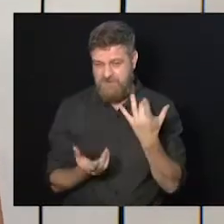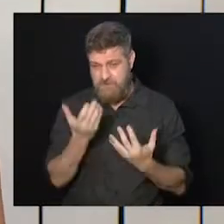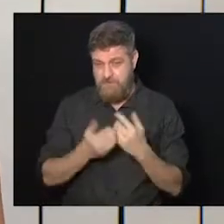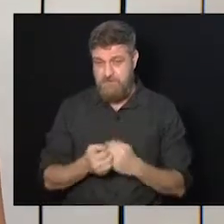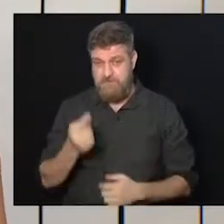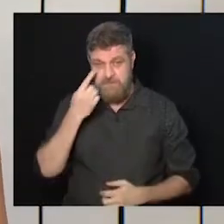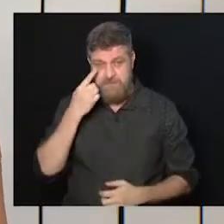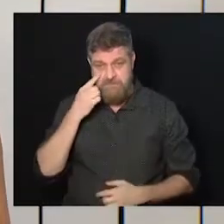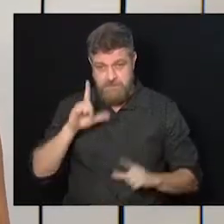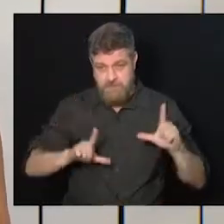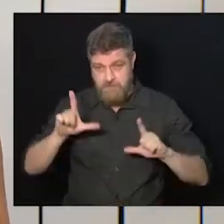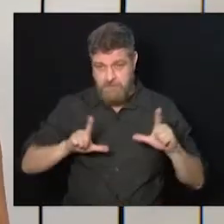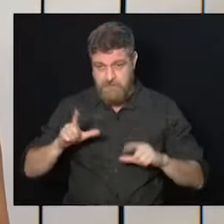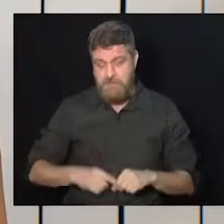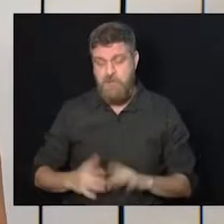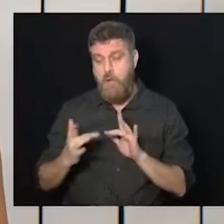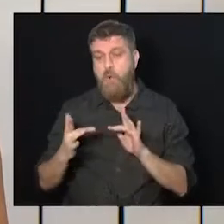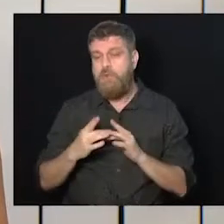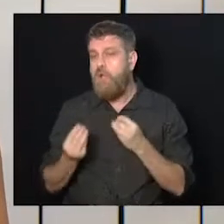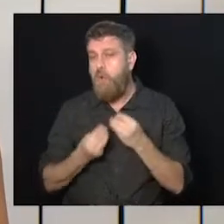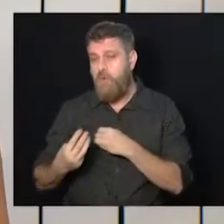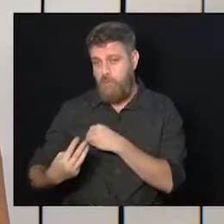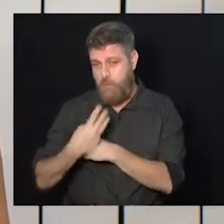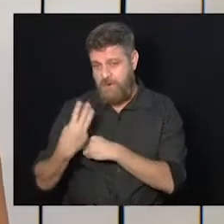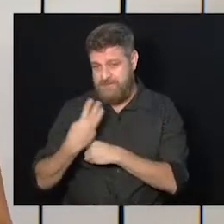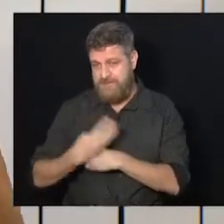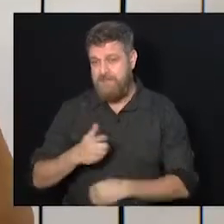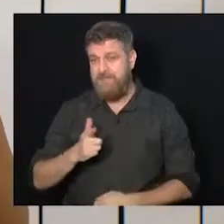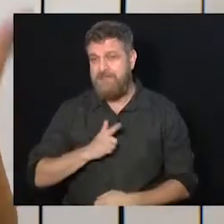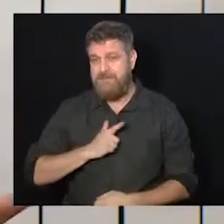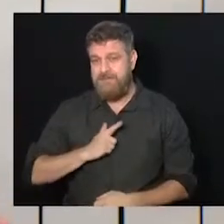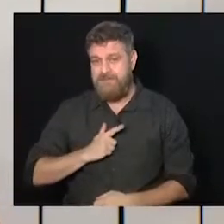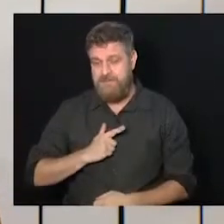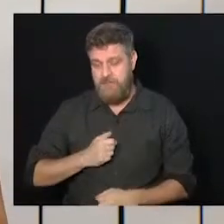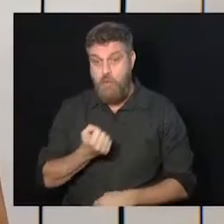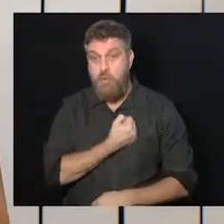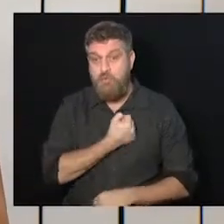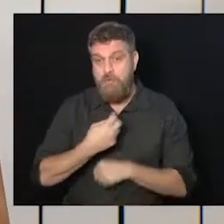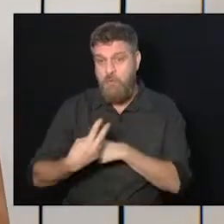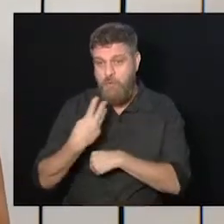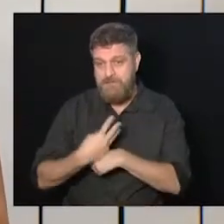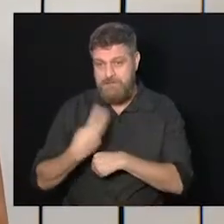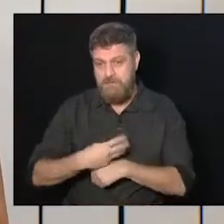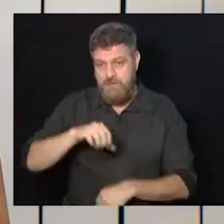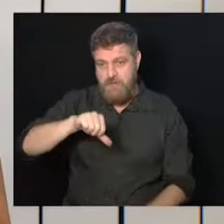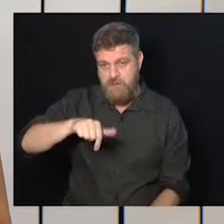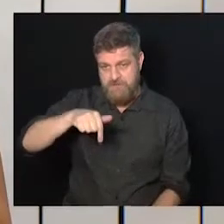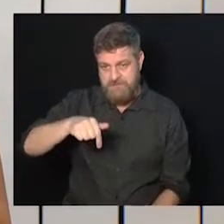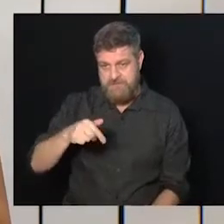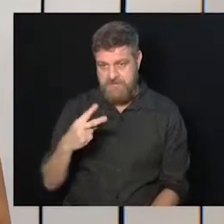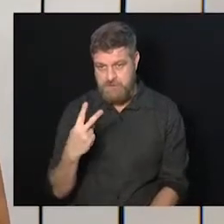nosso programa, entre em contato com a gente pelo WhatsApp. Agora nós temos uma linha direta com você. É o